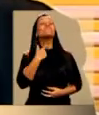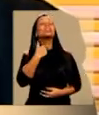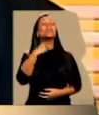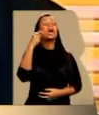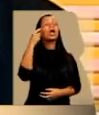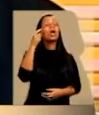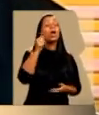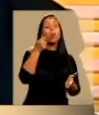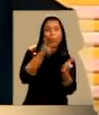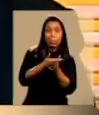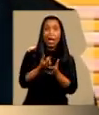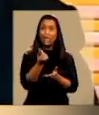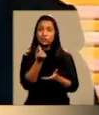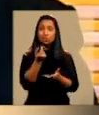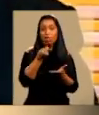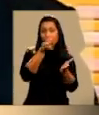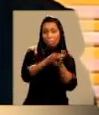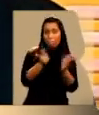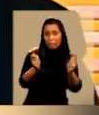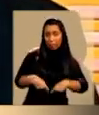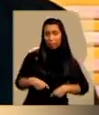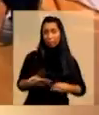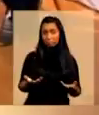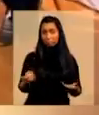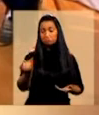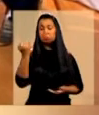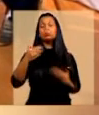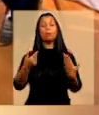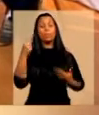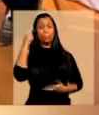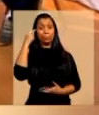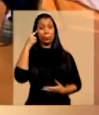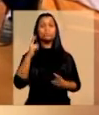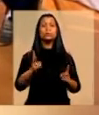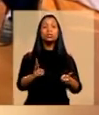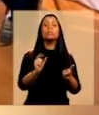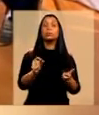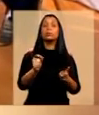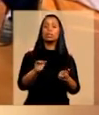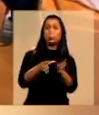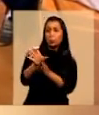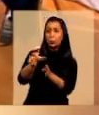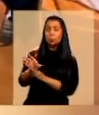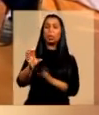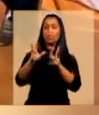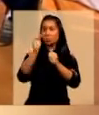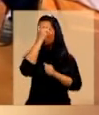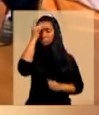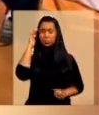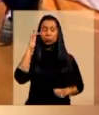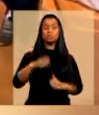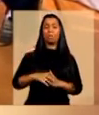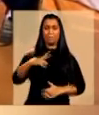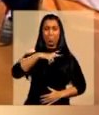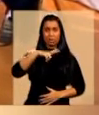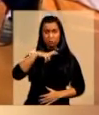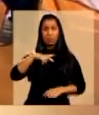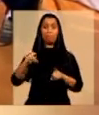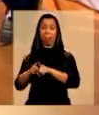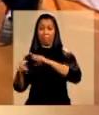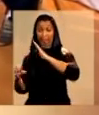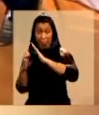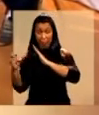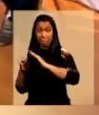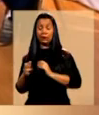definida. Definida, com dinheiro na carteira. E com dinheiro na carteira, isso certo. É fundamental, né? E eu penso assim, eu sempre procuro recomendar para os clientes, tanto de finanças pessoais